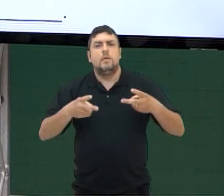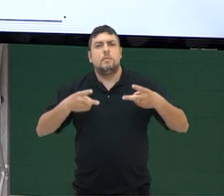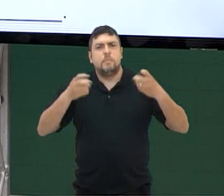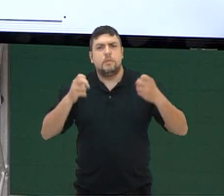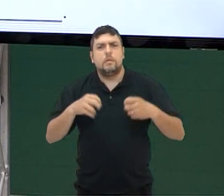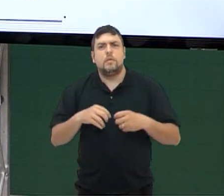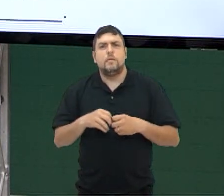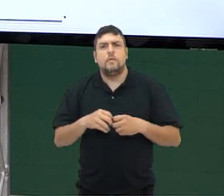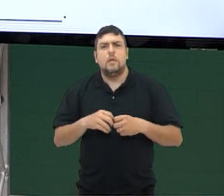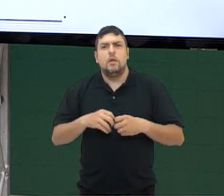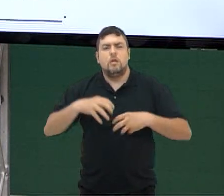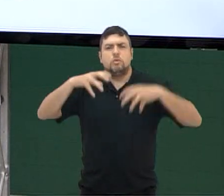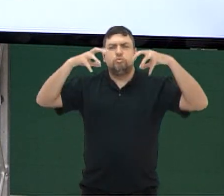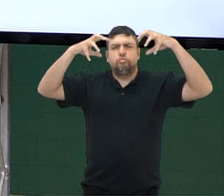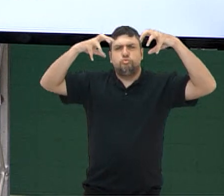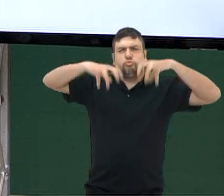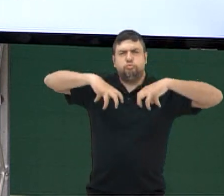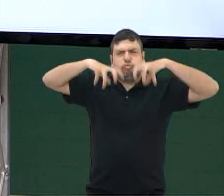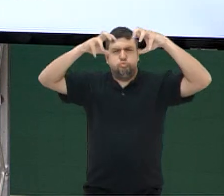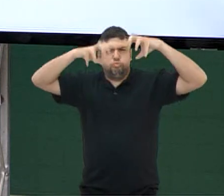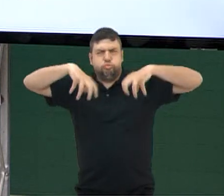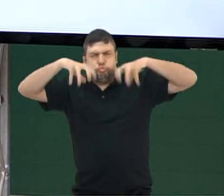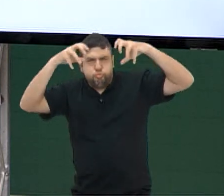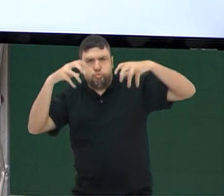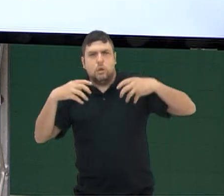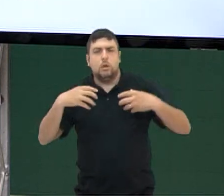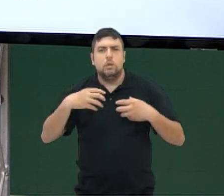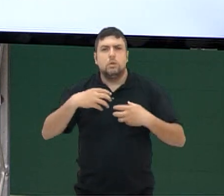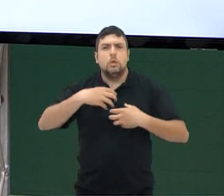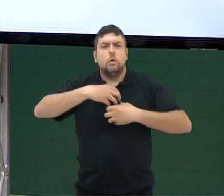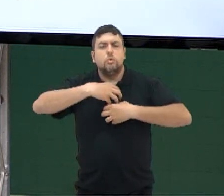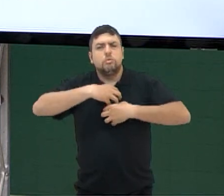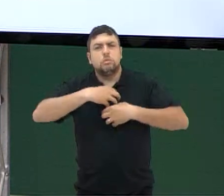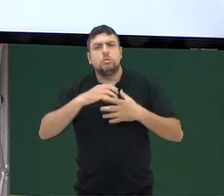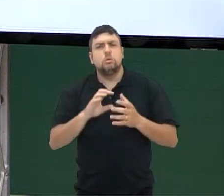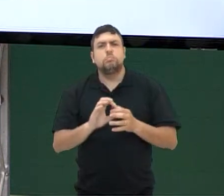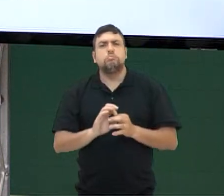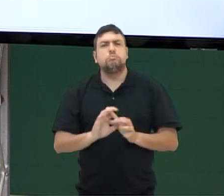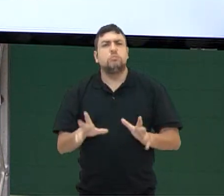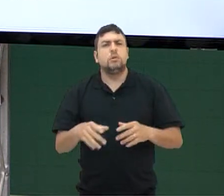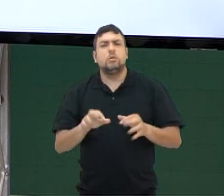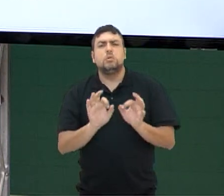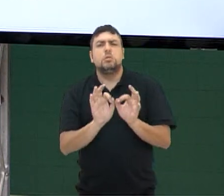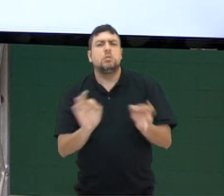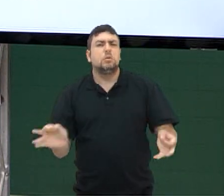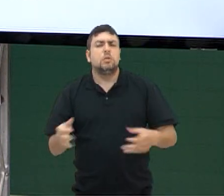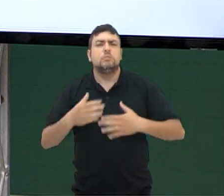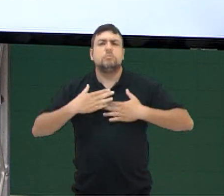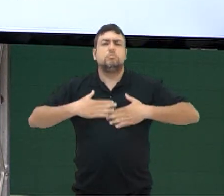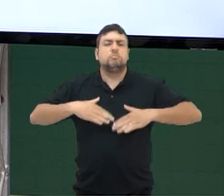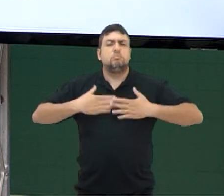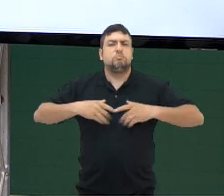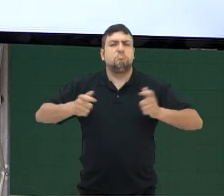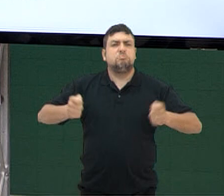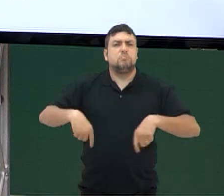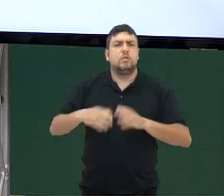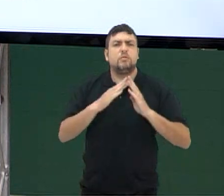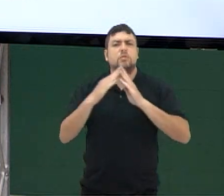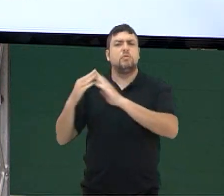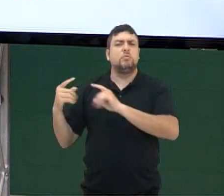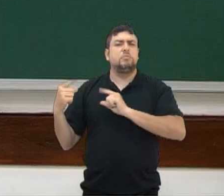uma bruta chuva. Né? Ele tem um jeito de falar bem simples, bem tranquilo, que você poderia falar ali com o teu vizinho no dia a dia